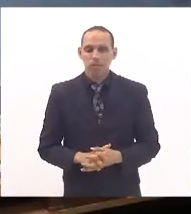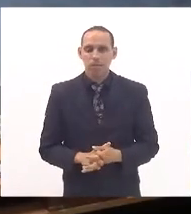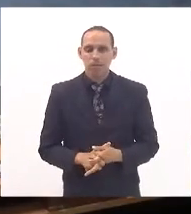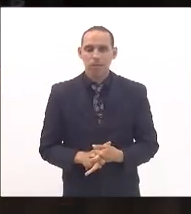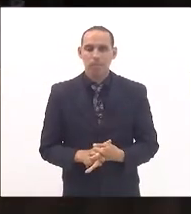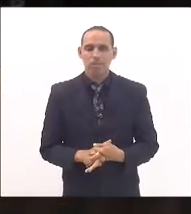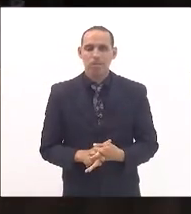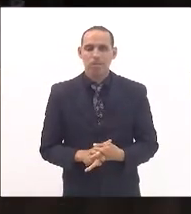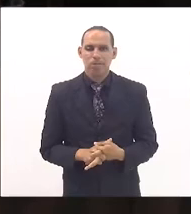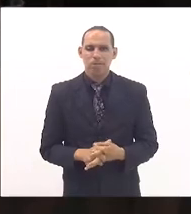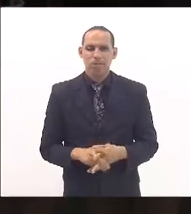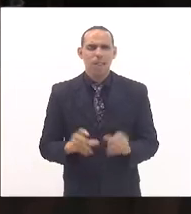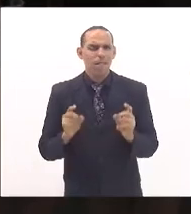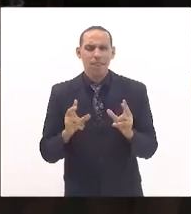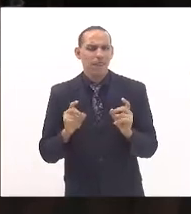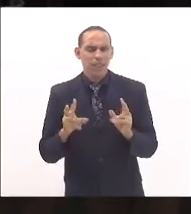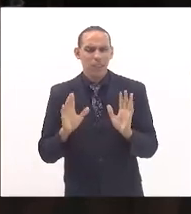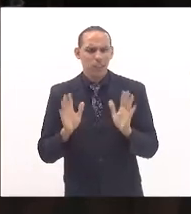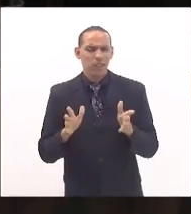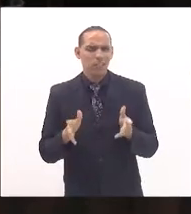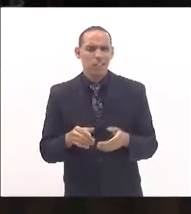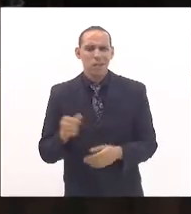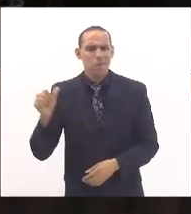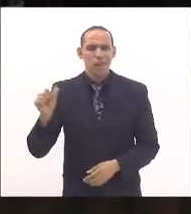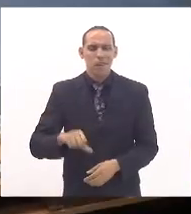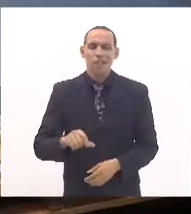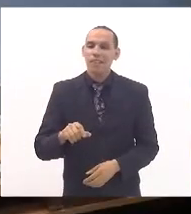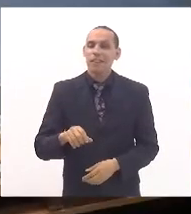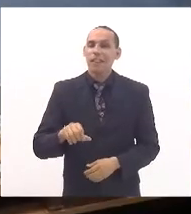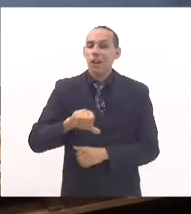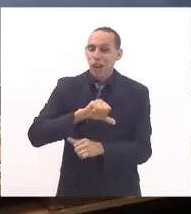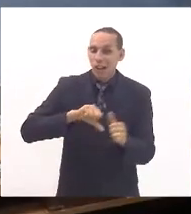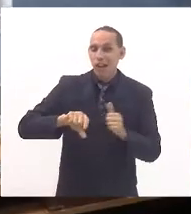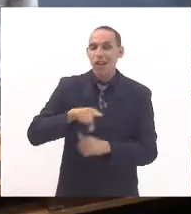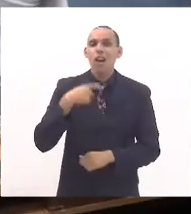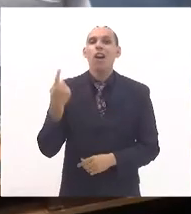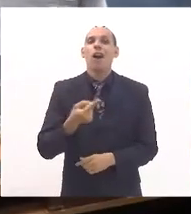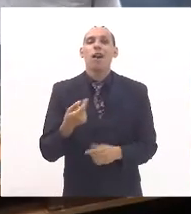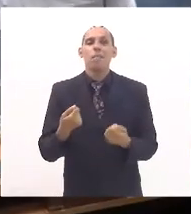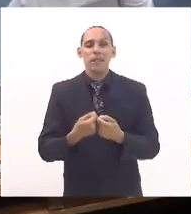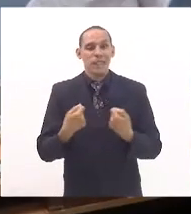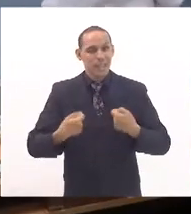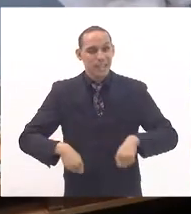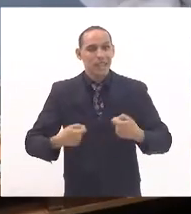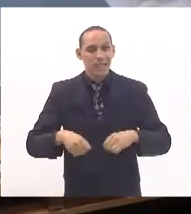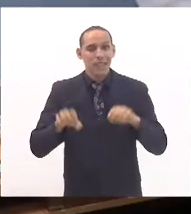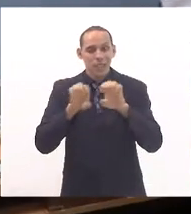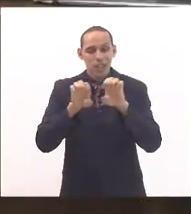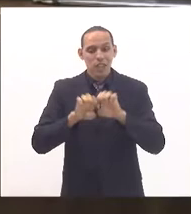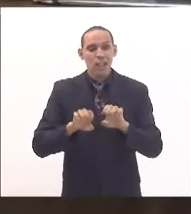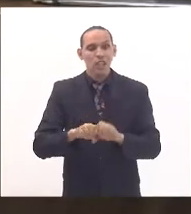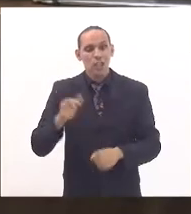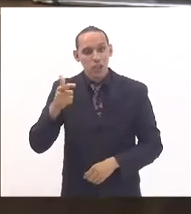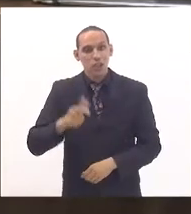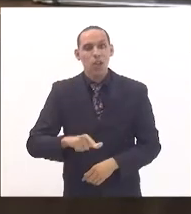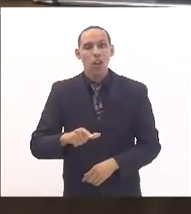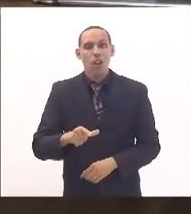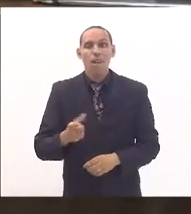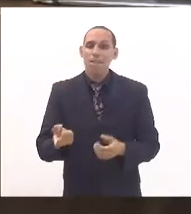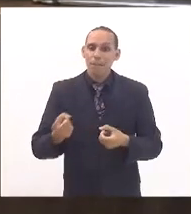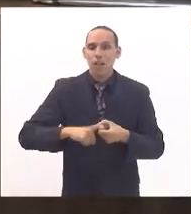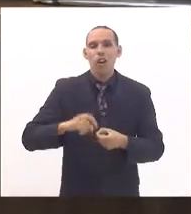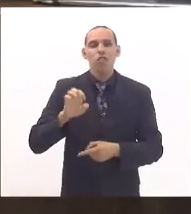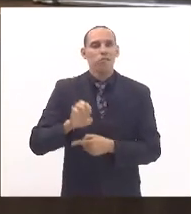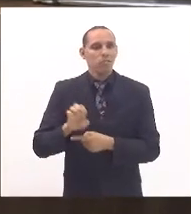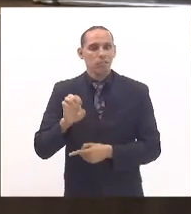Já está privatizado, está pior do que privatizado. Não, ao contrário, nós temos que reestatizar aquilo que está